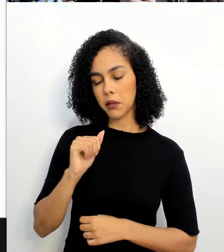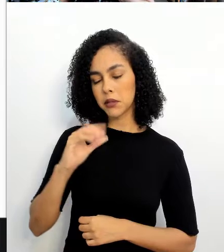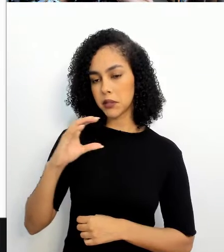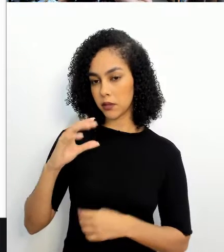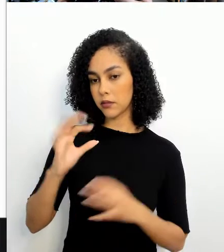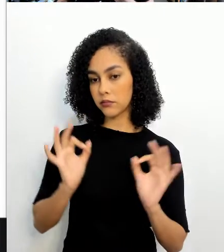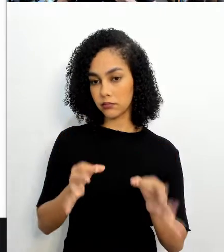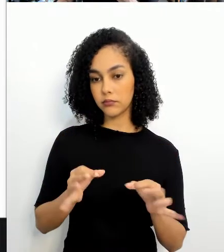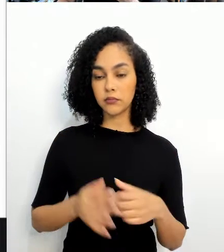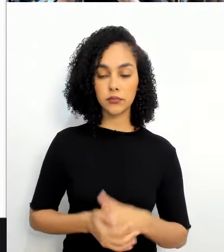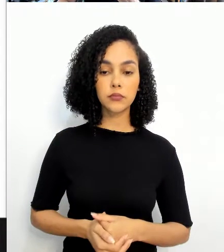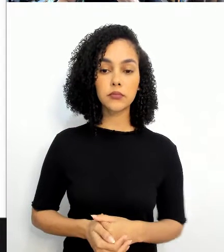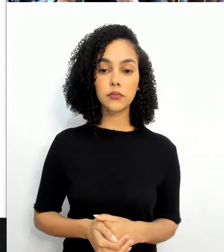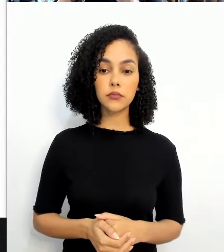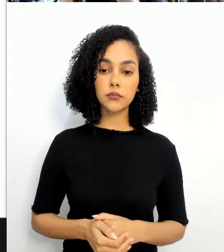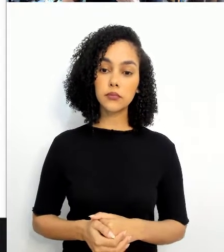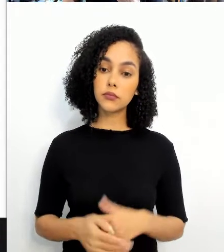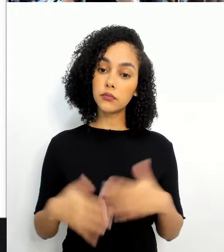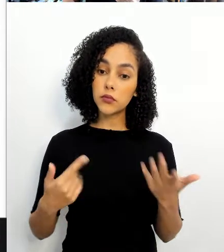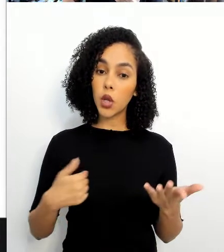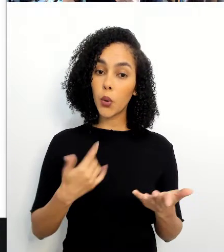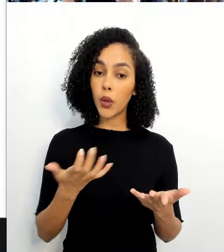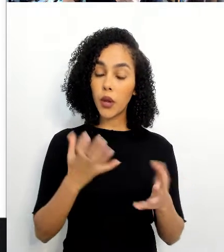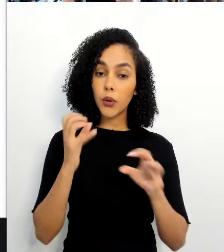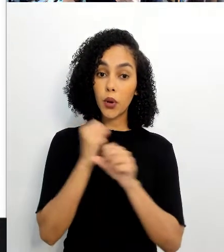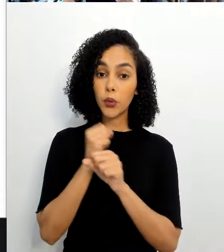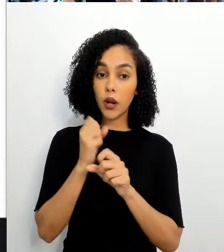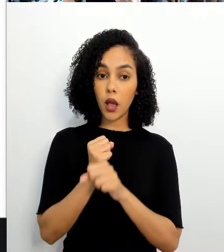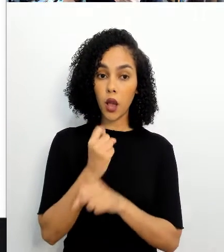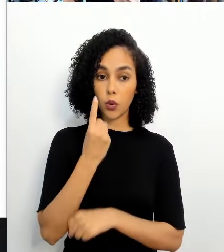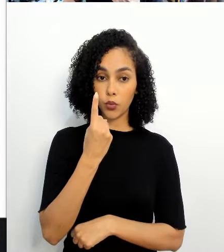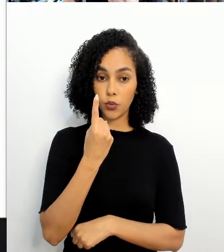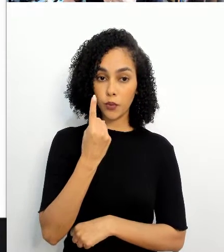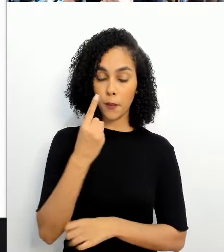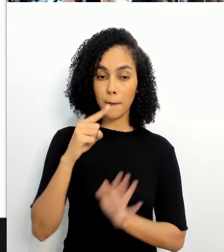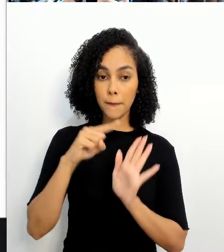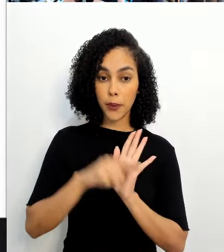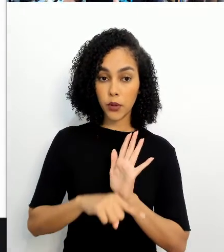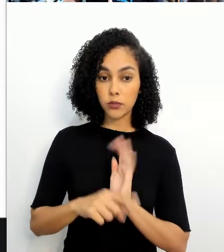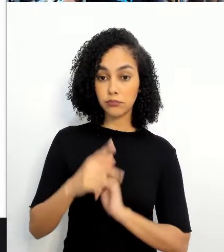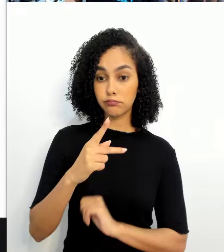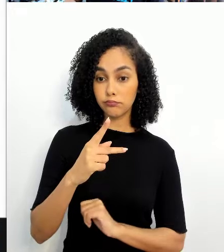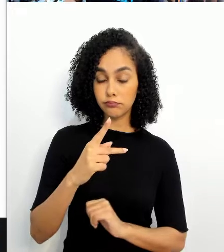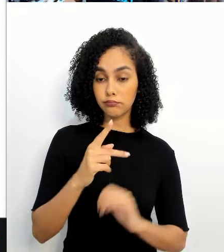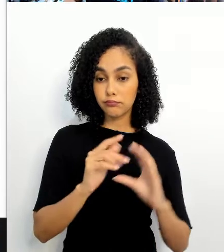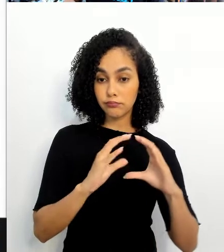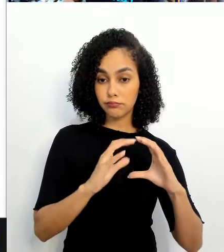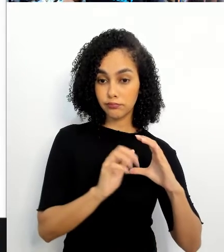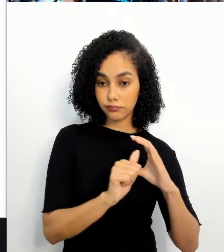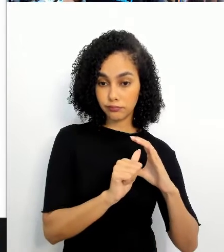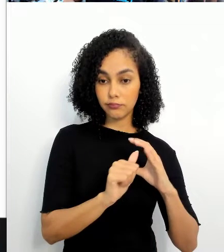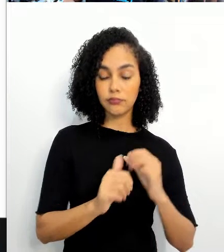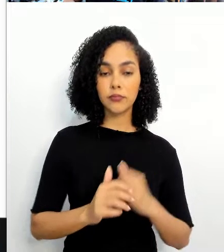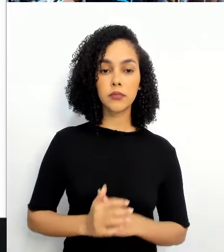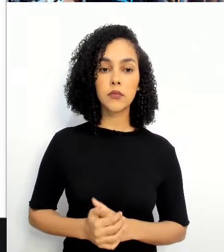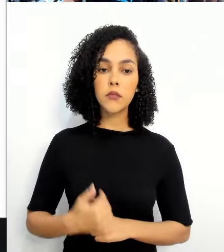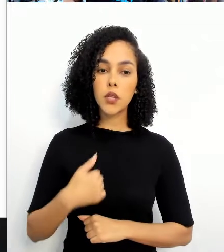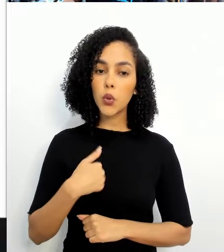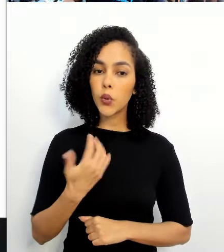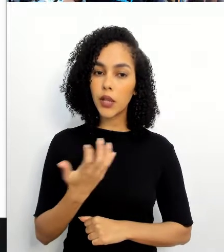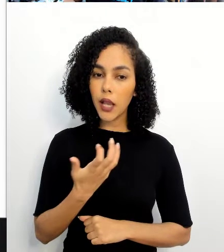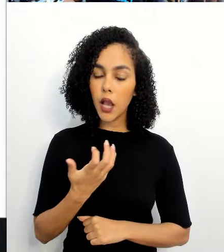determinar essa probabilidade. Então, o que eu quero calcular é isso. 1 menos a probabilidade do A complementar. Você quer que esse